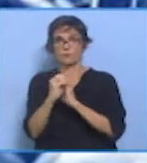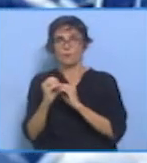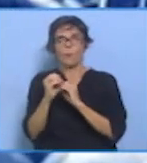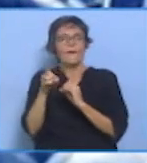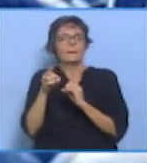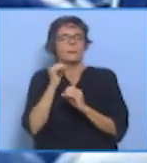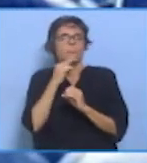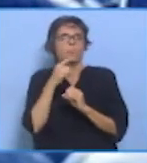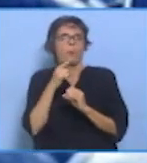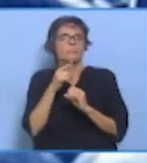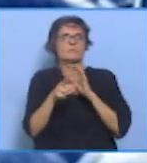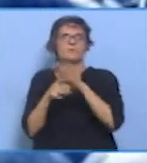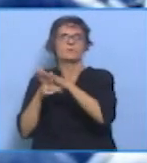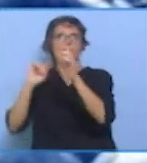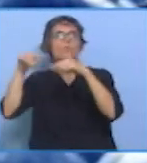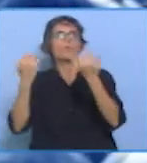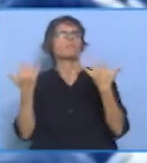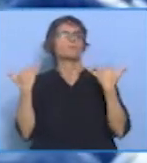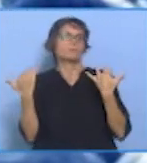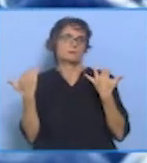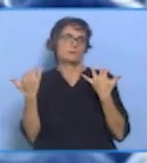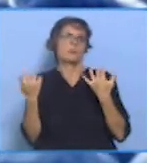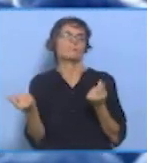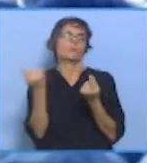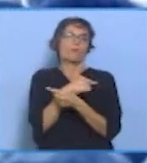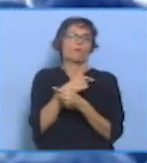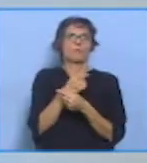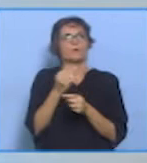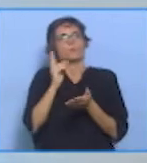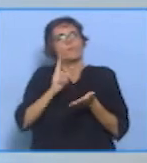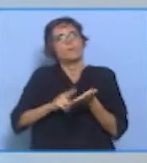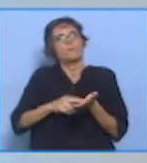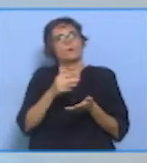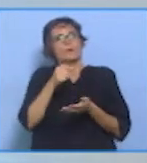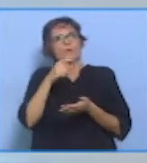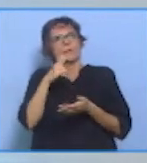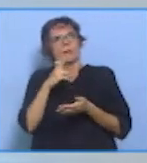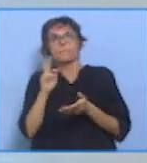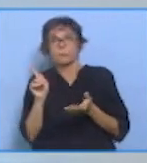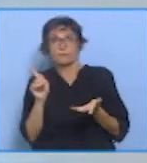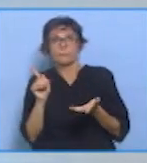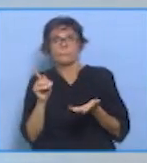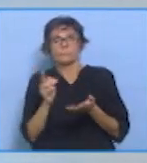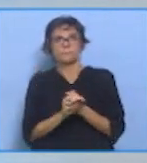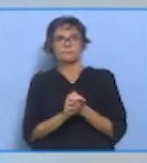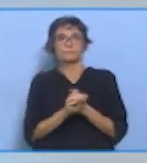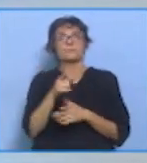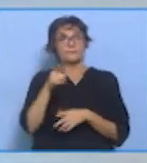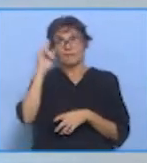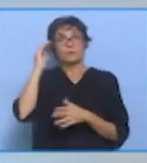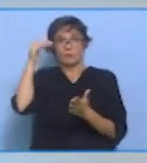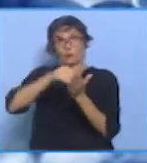informação contrária àquilo que é a verdadeira fé. E creio que vão por aí as conclusões da investigação que fez em teologia. Muito